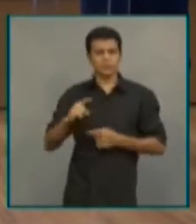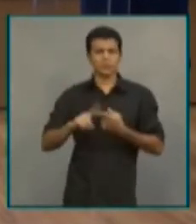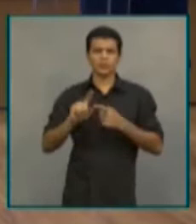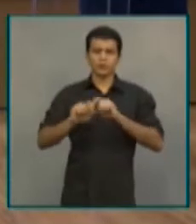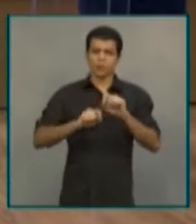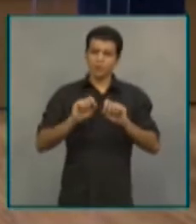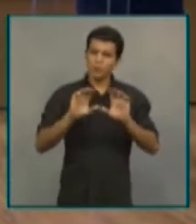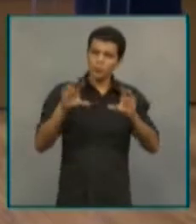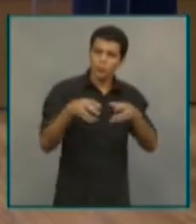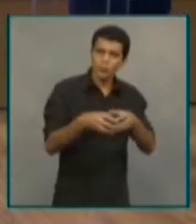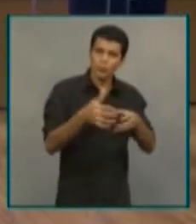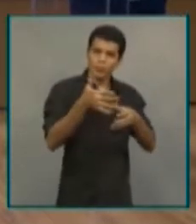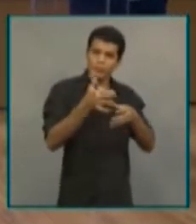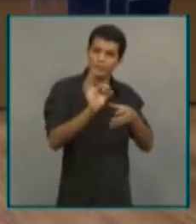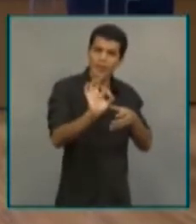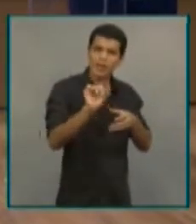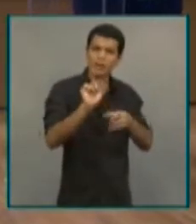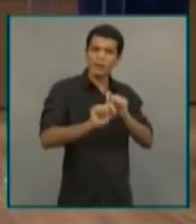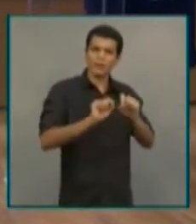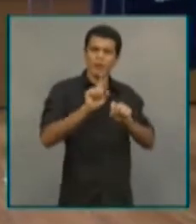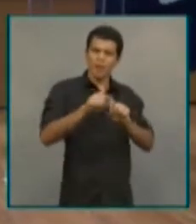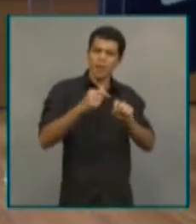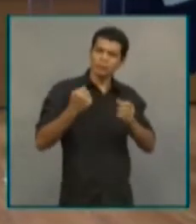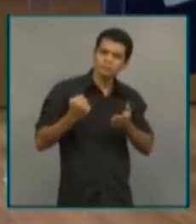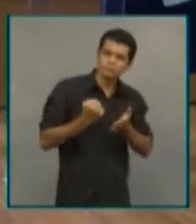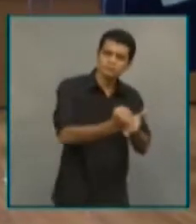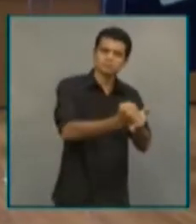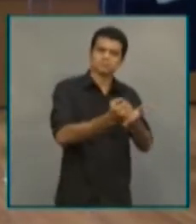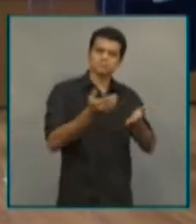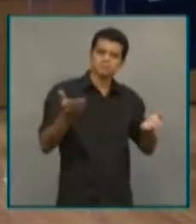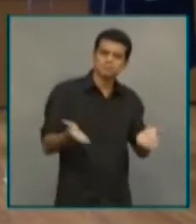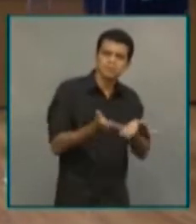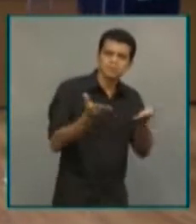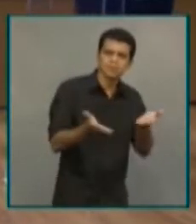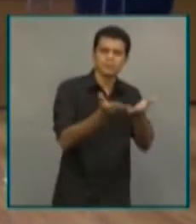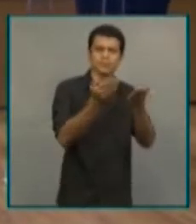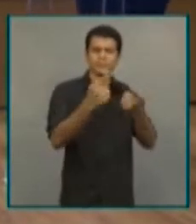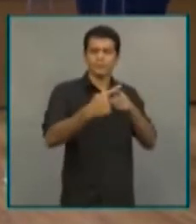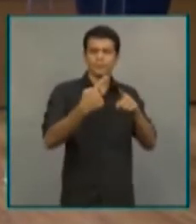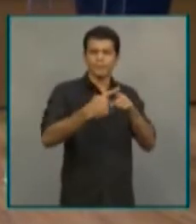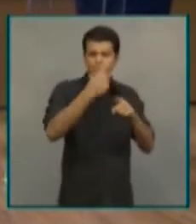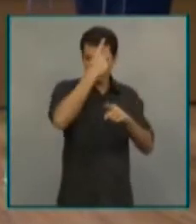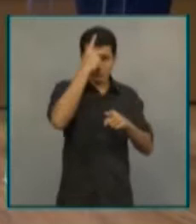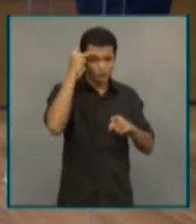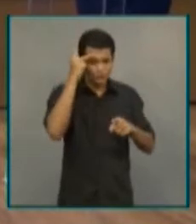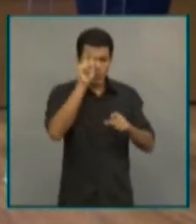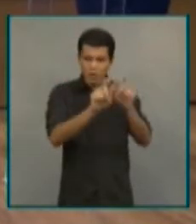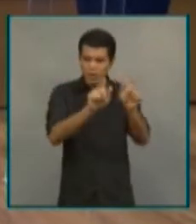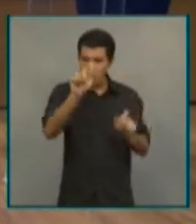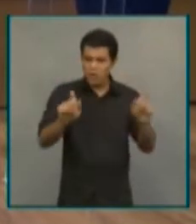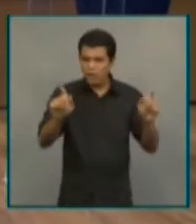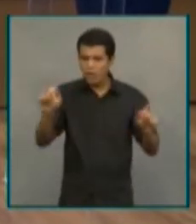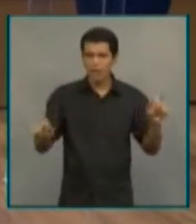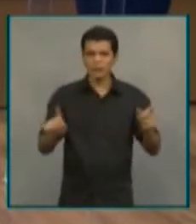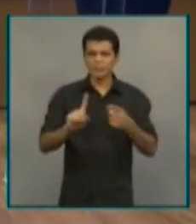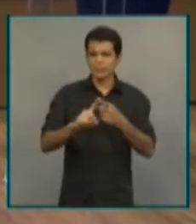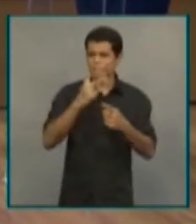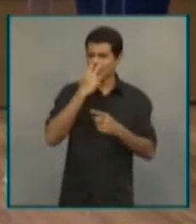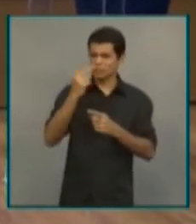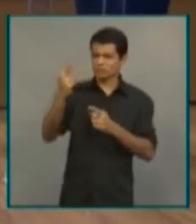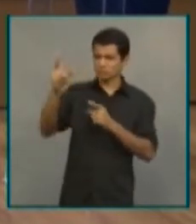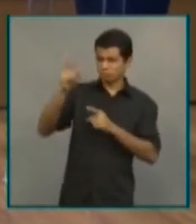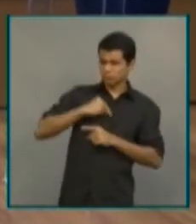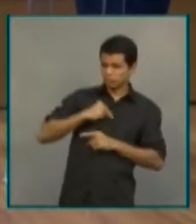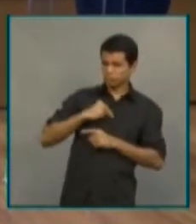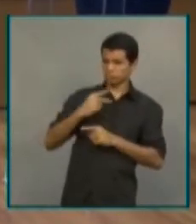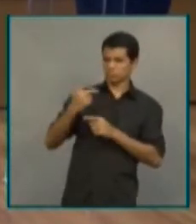de apoio, é equipar o centro de apoio, é expor as autoridades que violam as nossas prerrogativas através de um